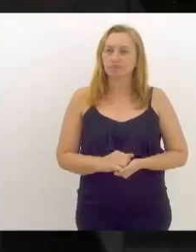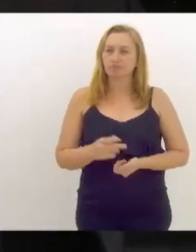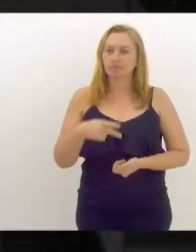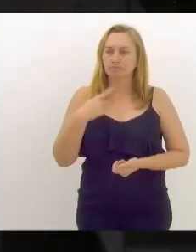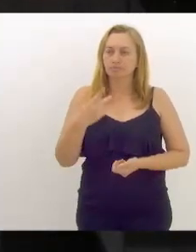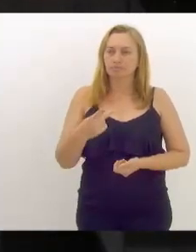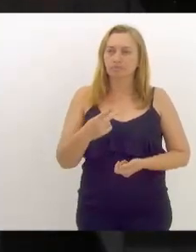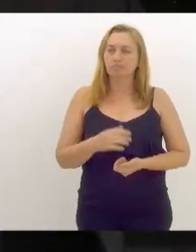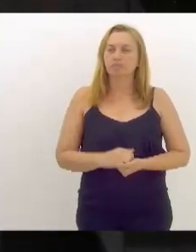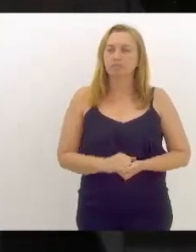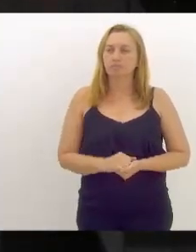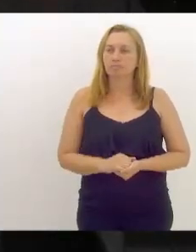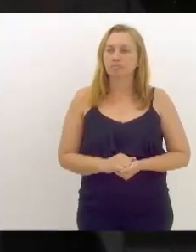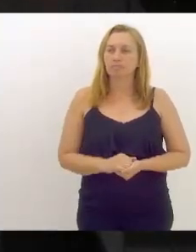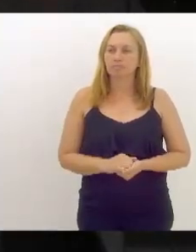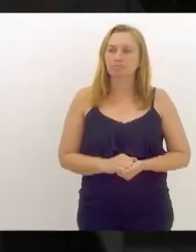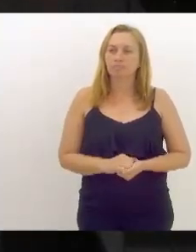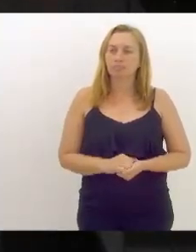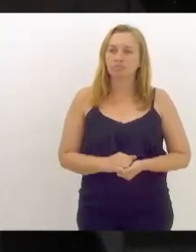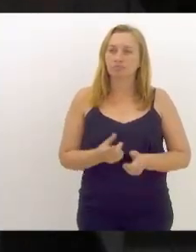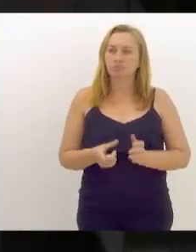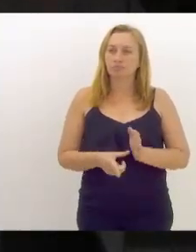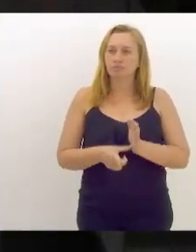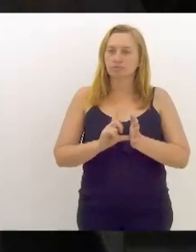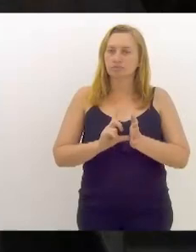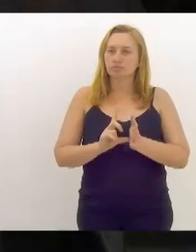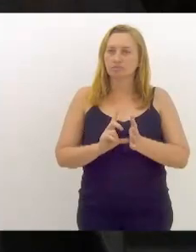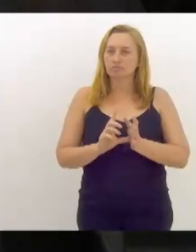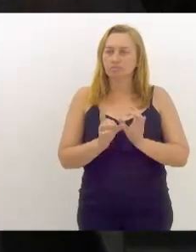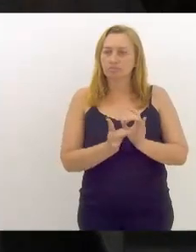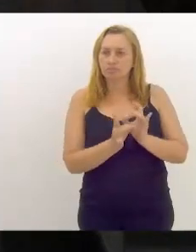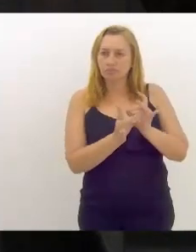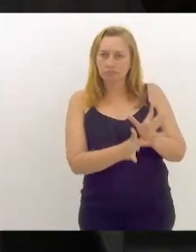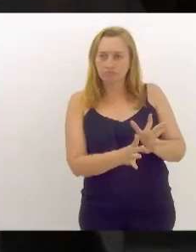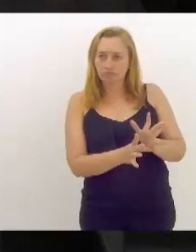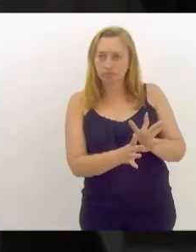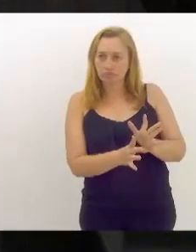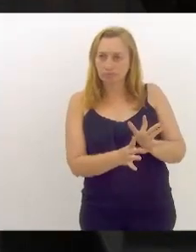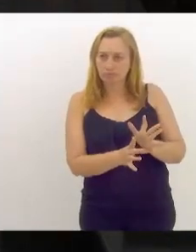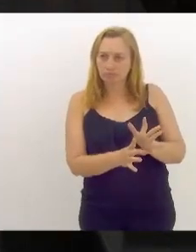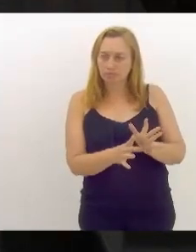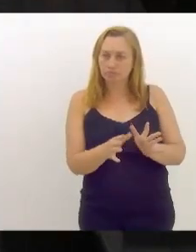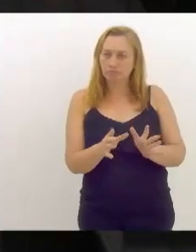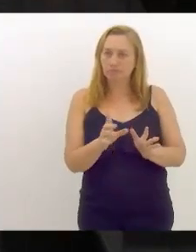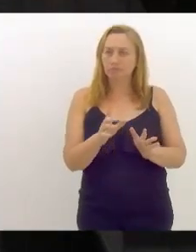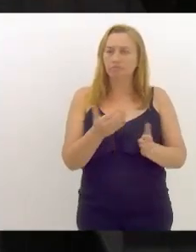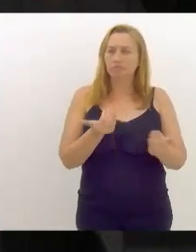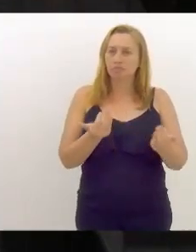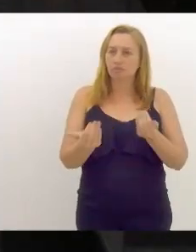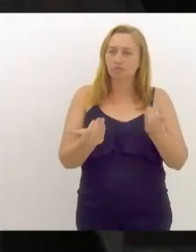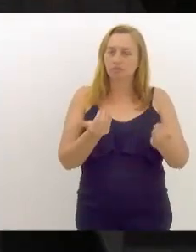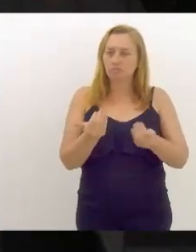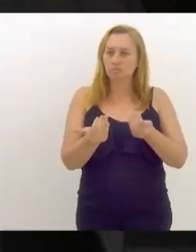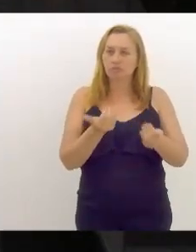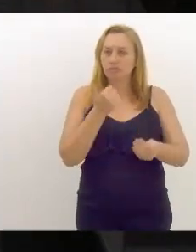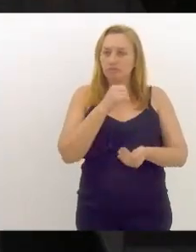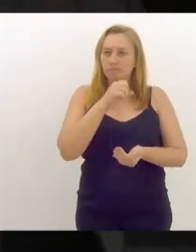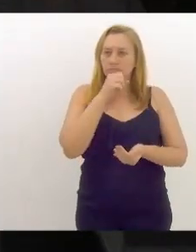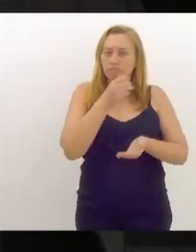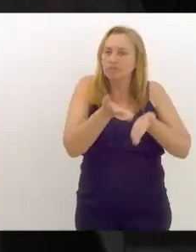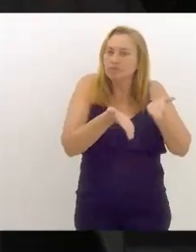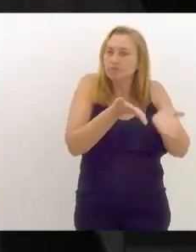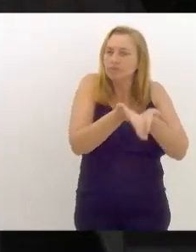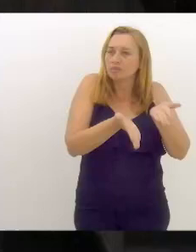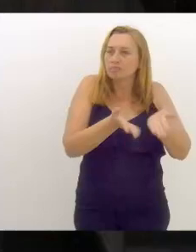CSN, antes da privatização, era a mãe. Após a